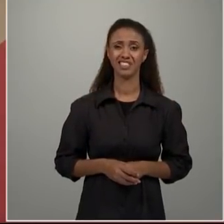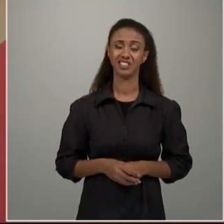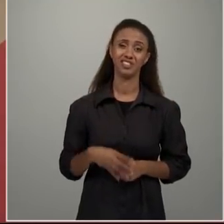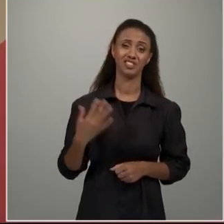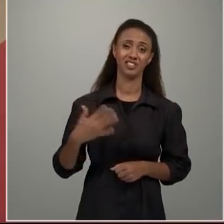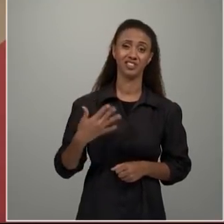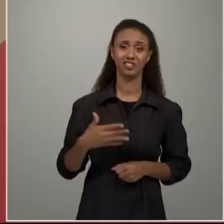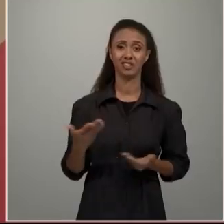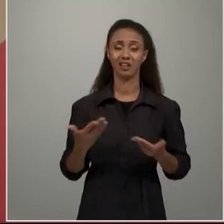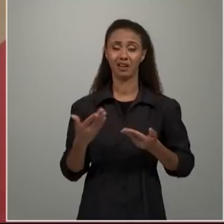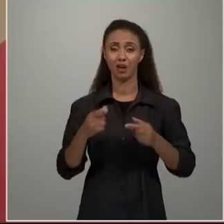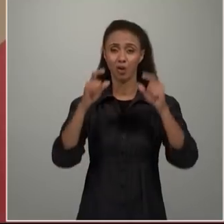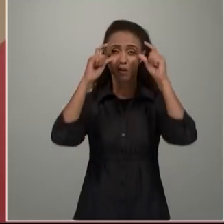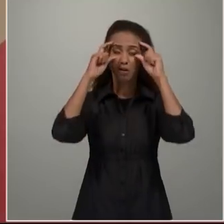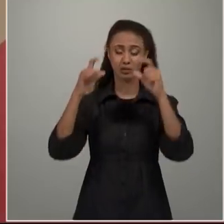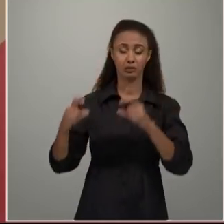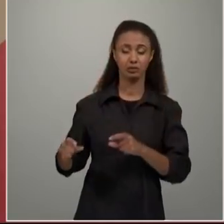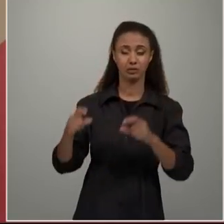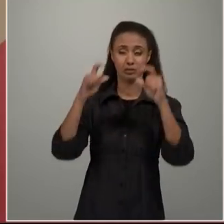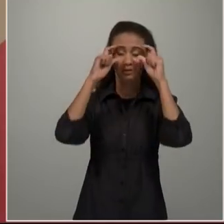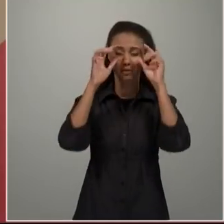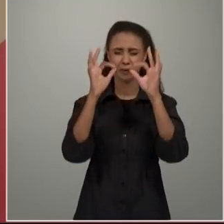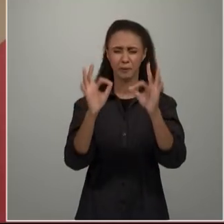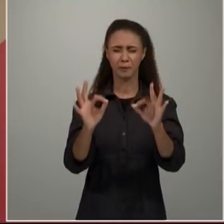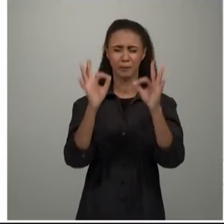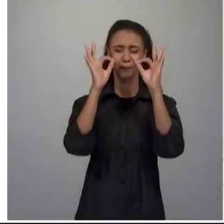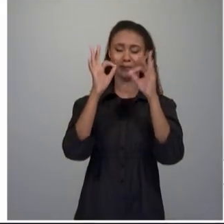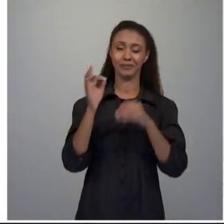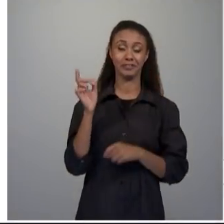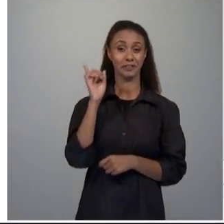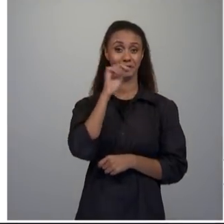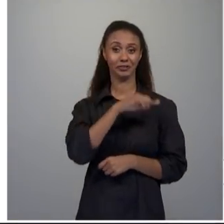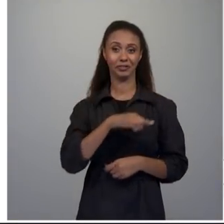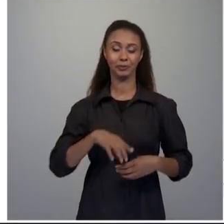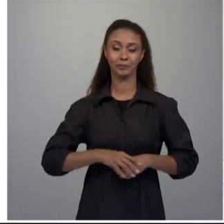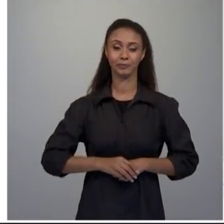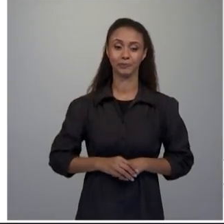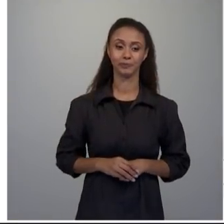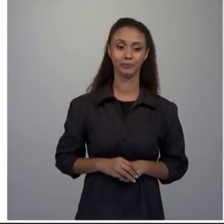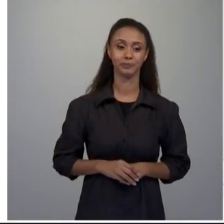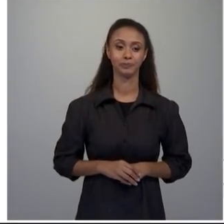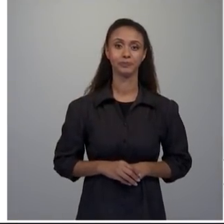óculos de perto e de longe uma loucura op então vem aqui ó publique